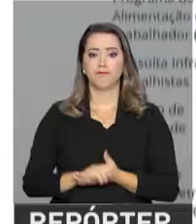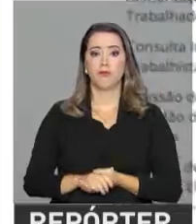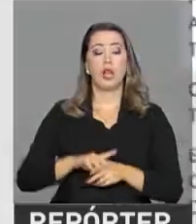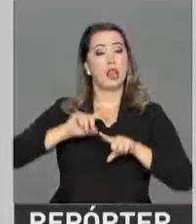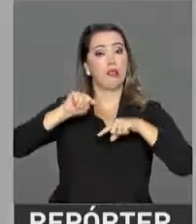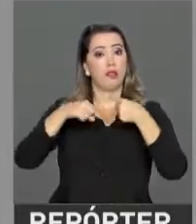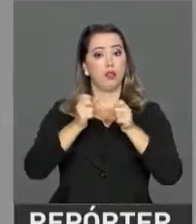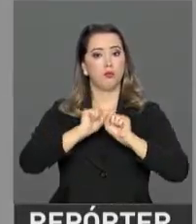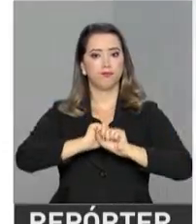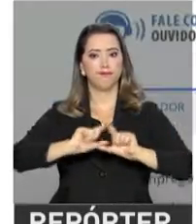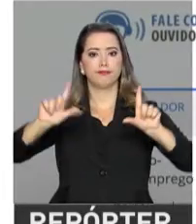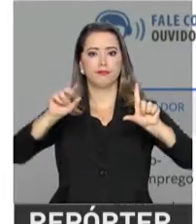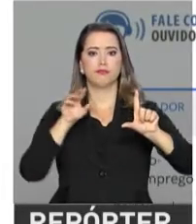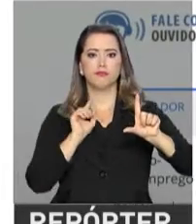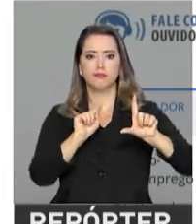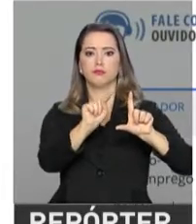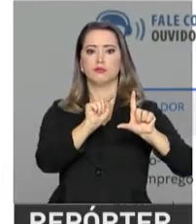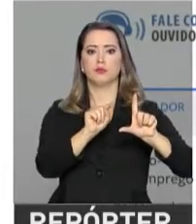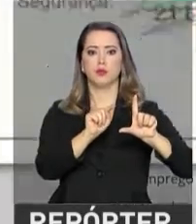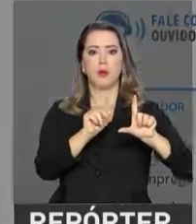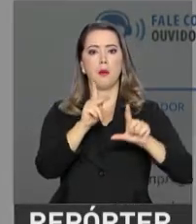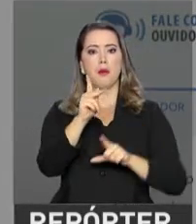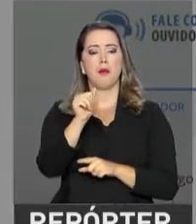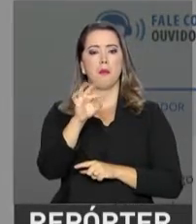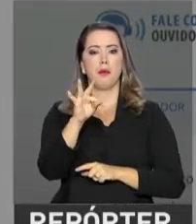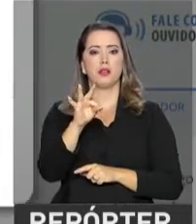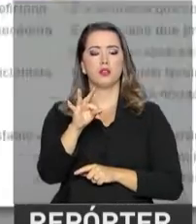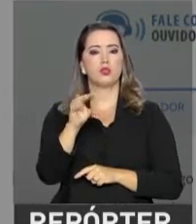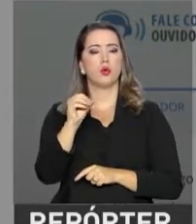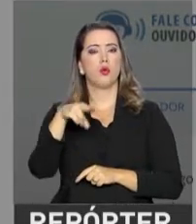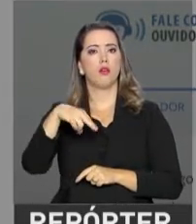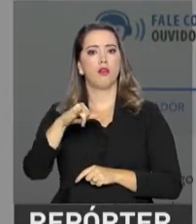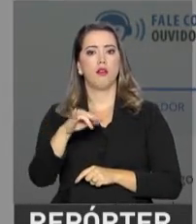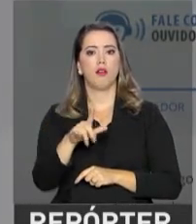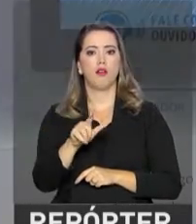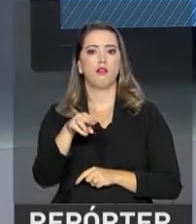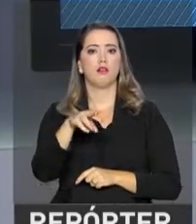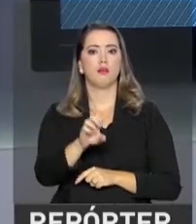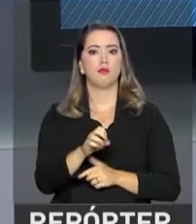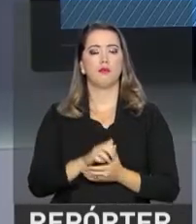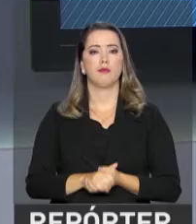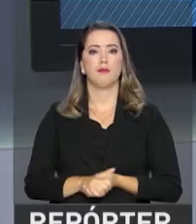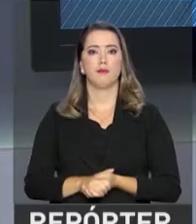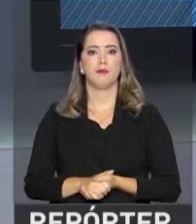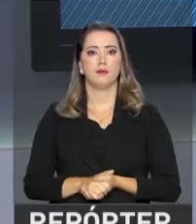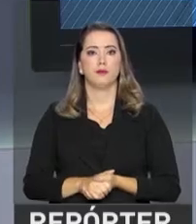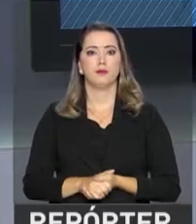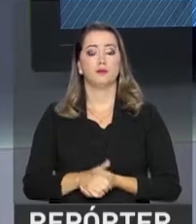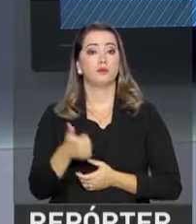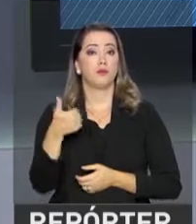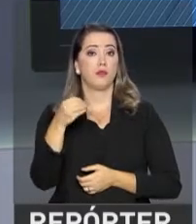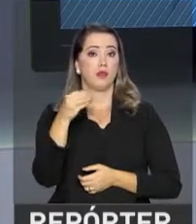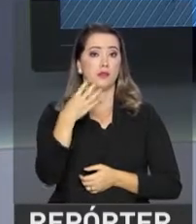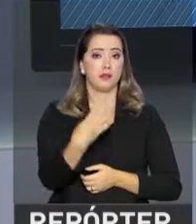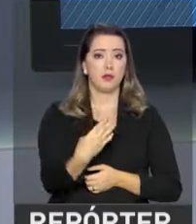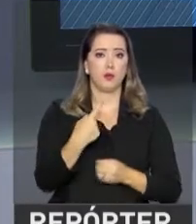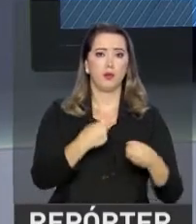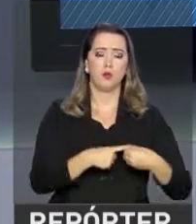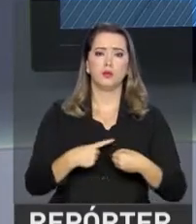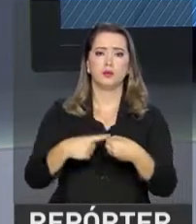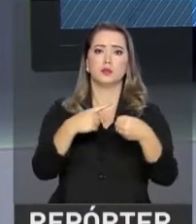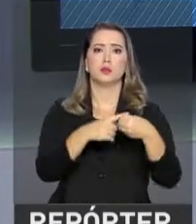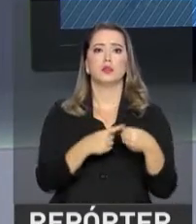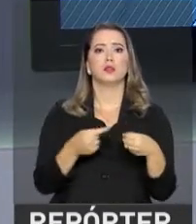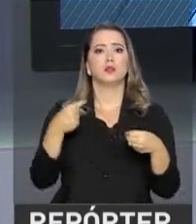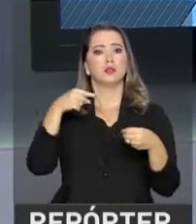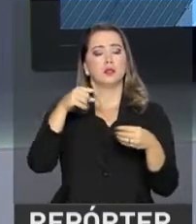depois basta clicar na aba pat online e preencher os dados da empresa 104 municípios do interior do